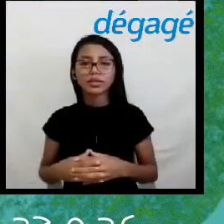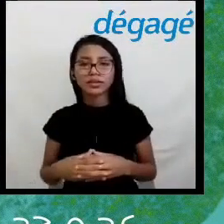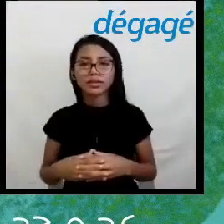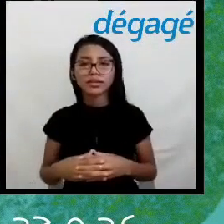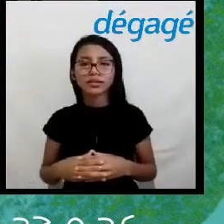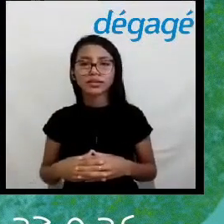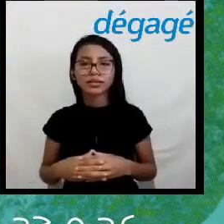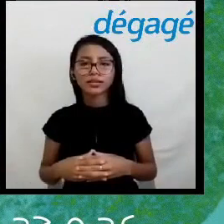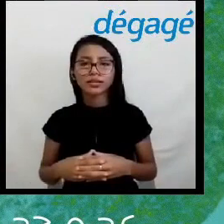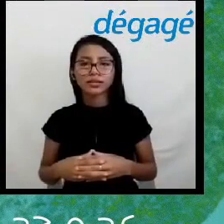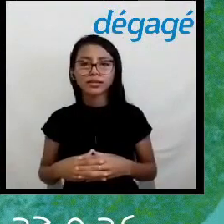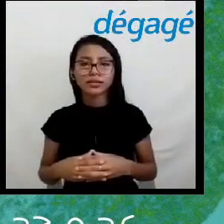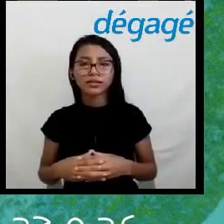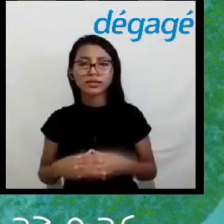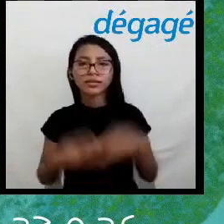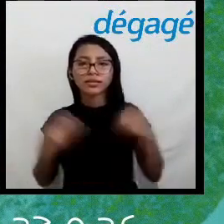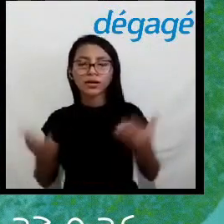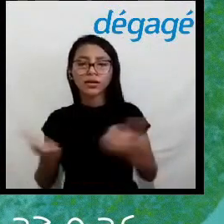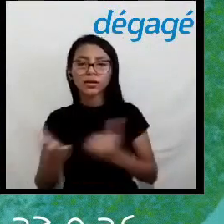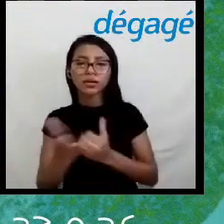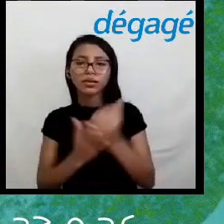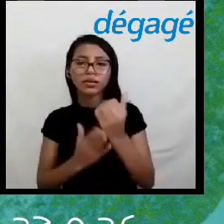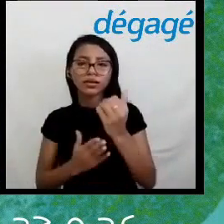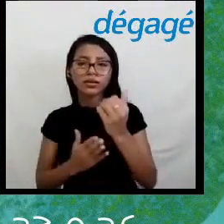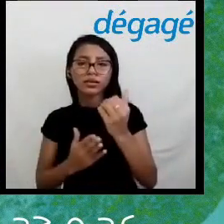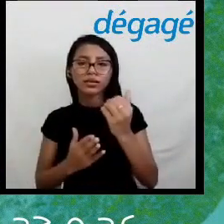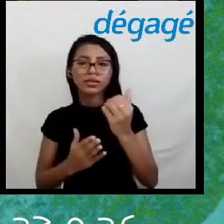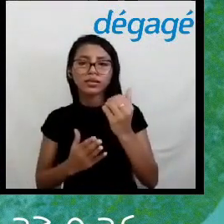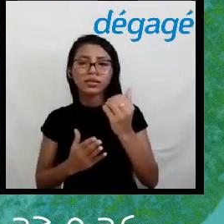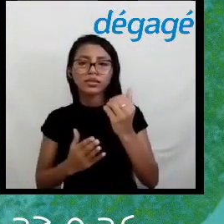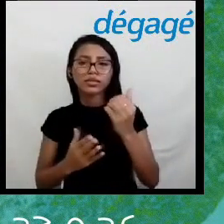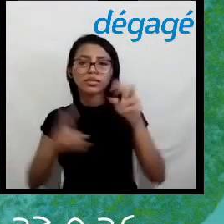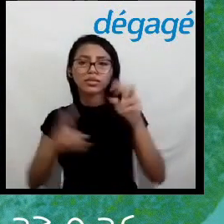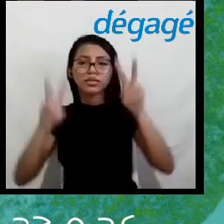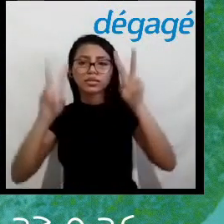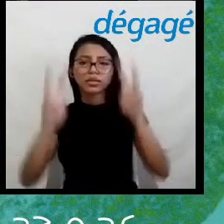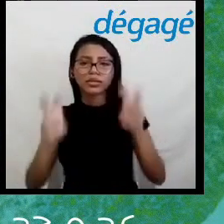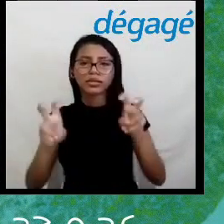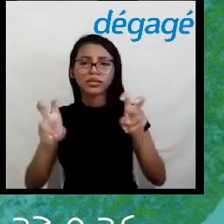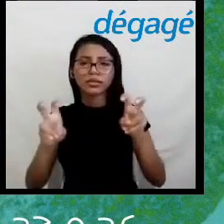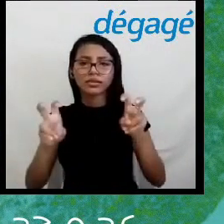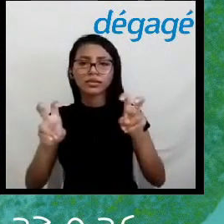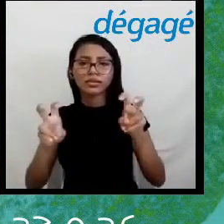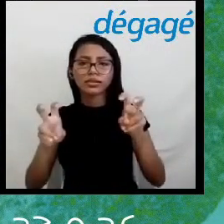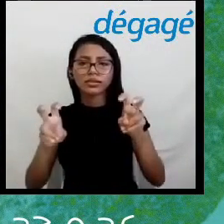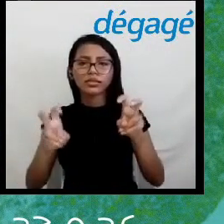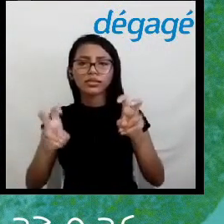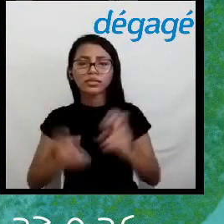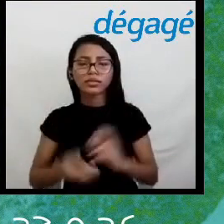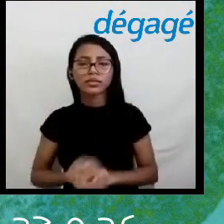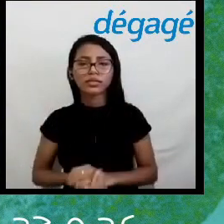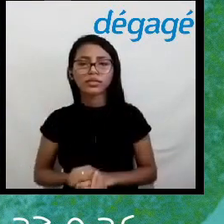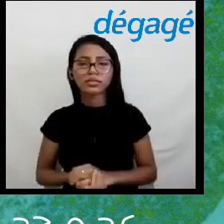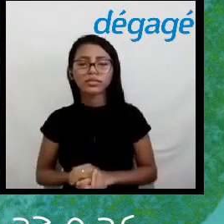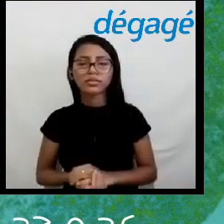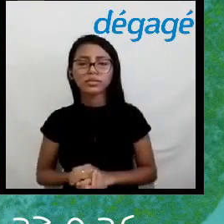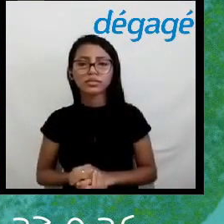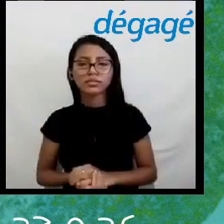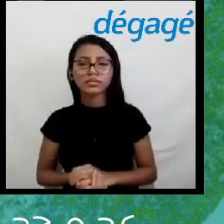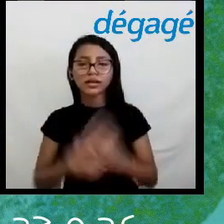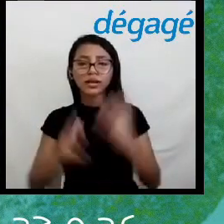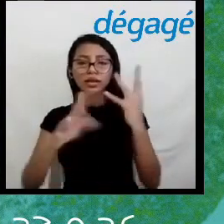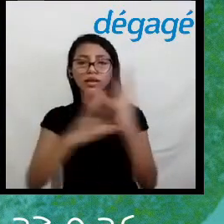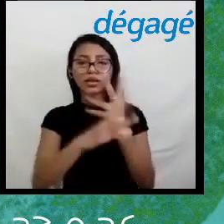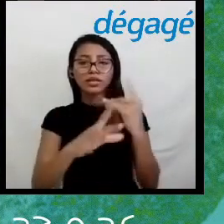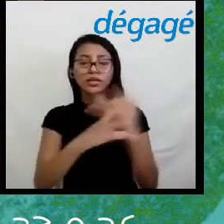essa questão que perguntaram sobre as cidades menores, né? E a dificuldade de... Eu sou de uma cidade, morei, passei minha infância e